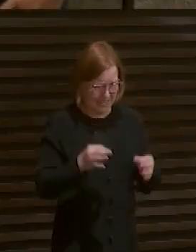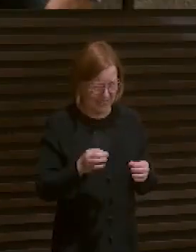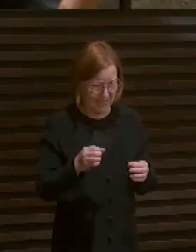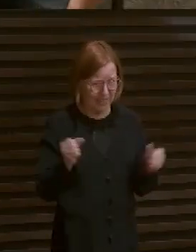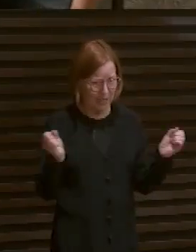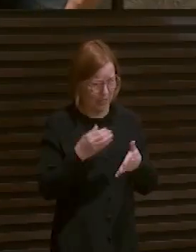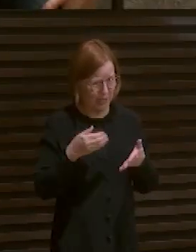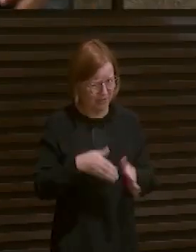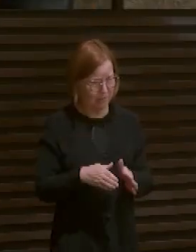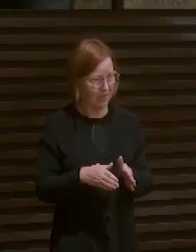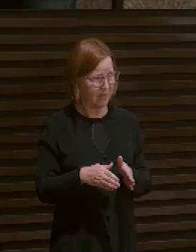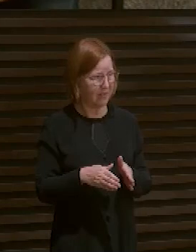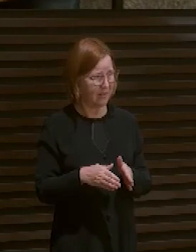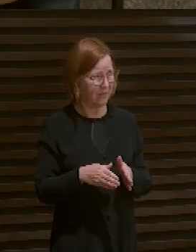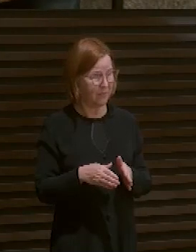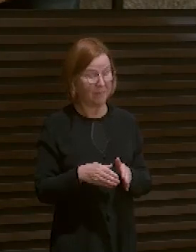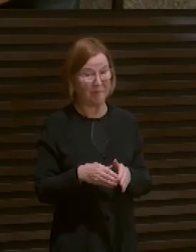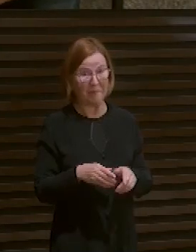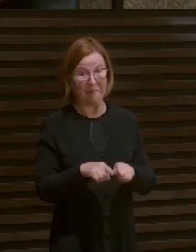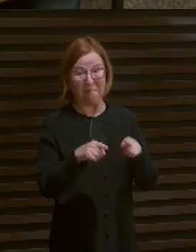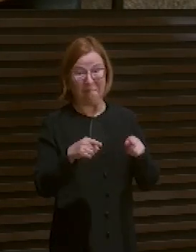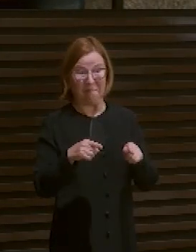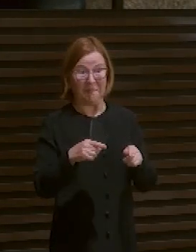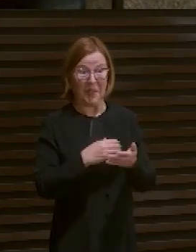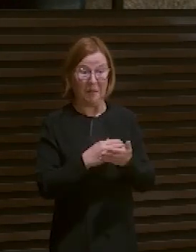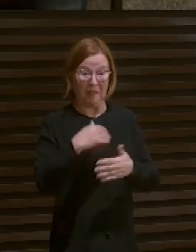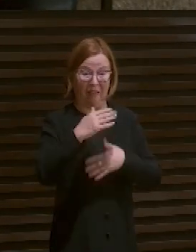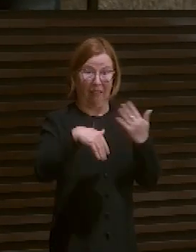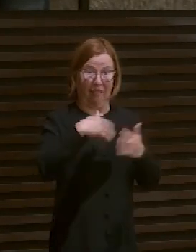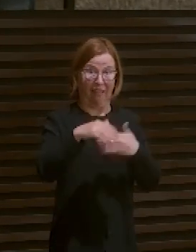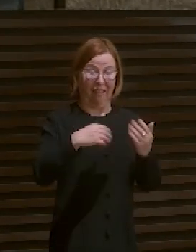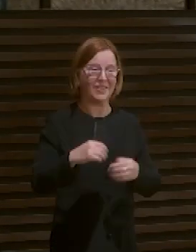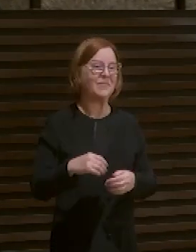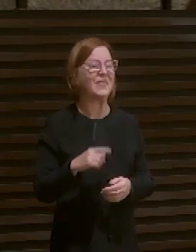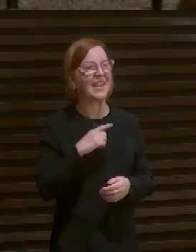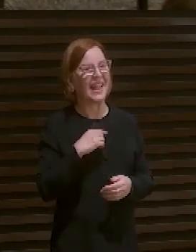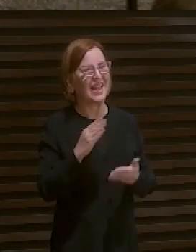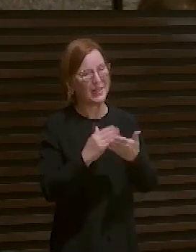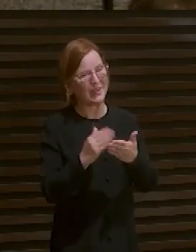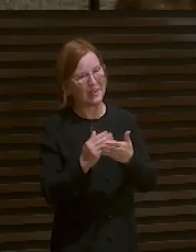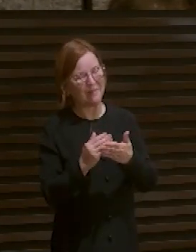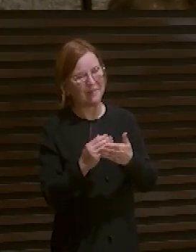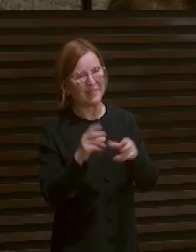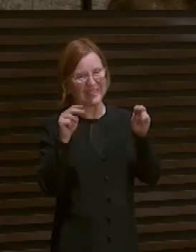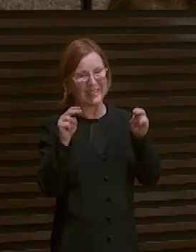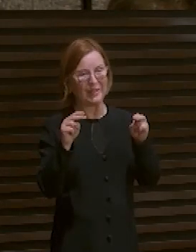Moço, deu um rebu. E aí temos o livro Quando o Fogo Caiu.